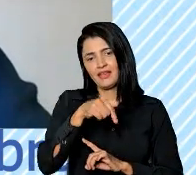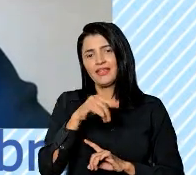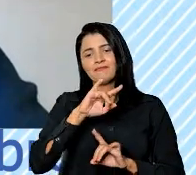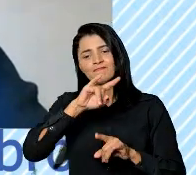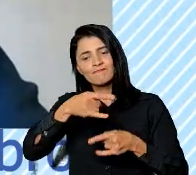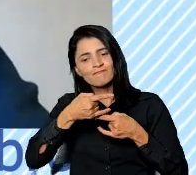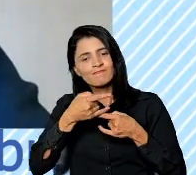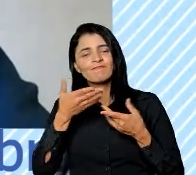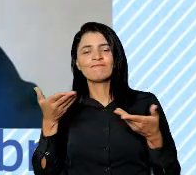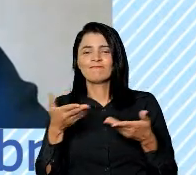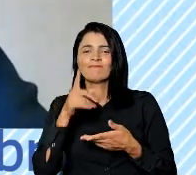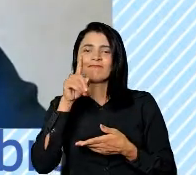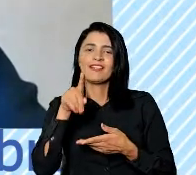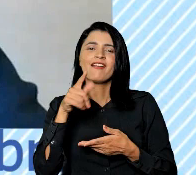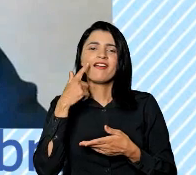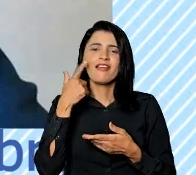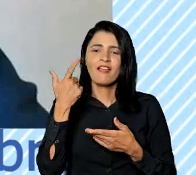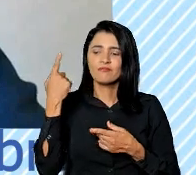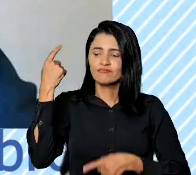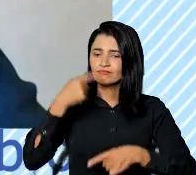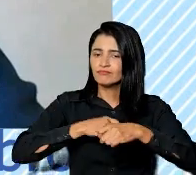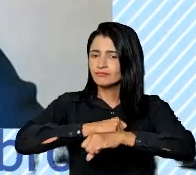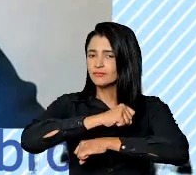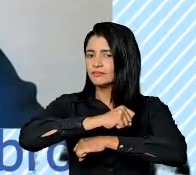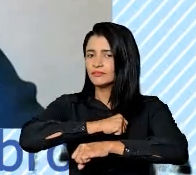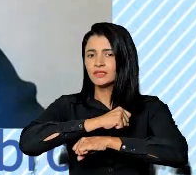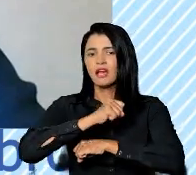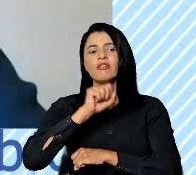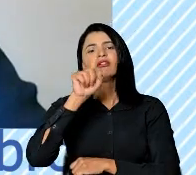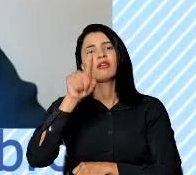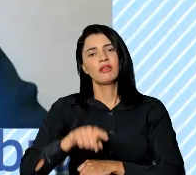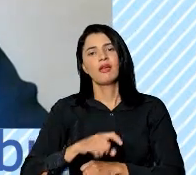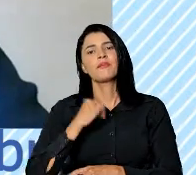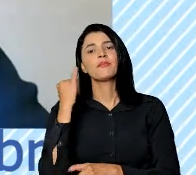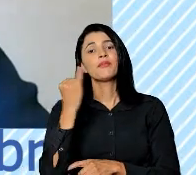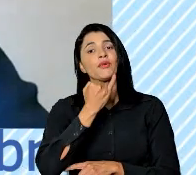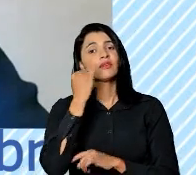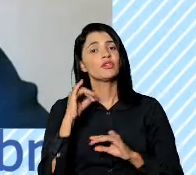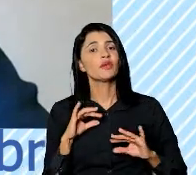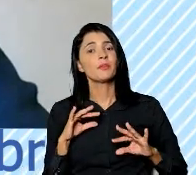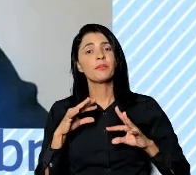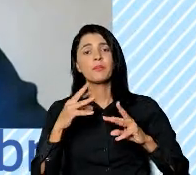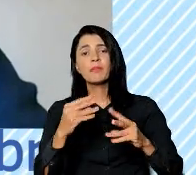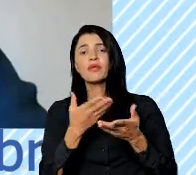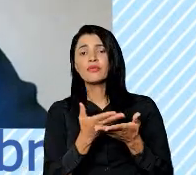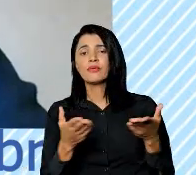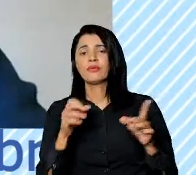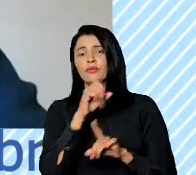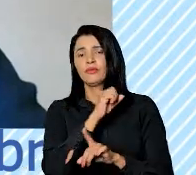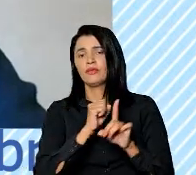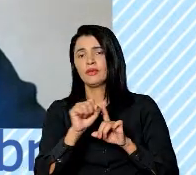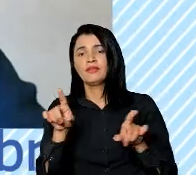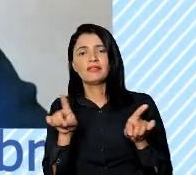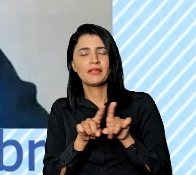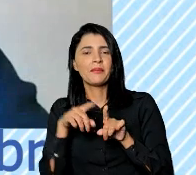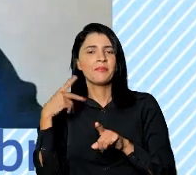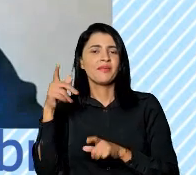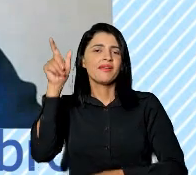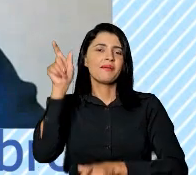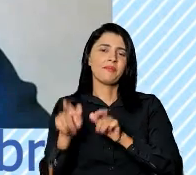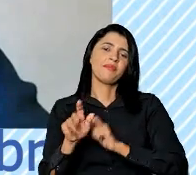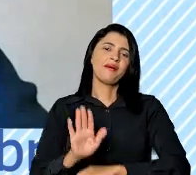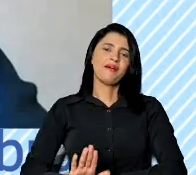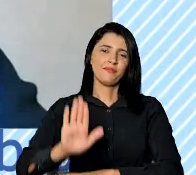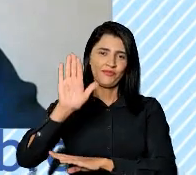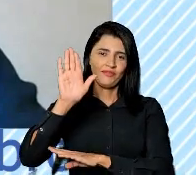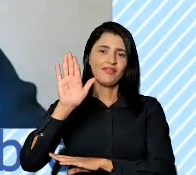sem sombra de dúvida alguma, um debate extremamente importante para toda a sociedade e para as mulheres em especiais,